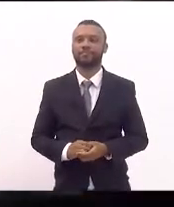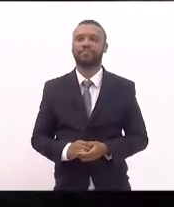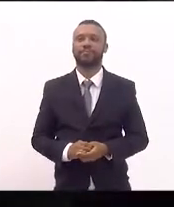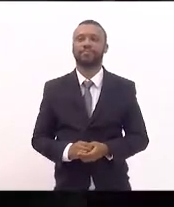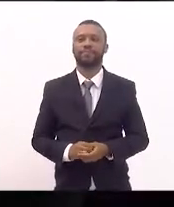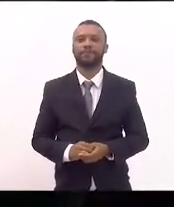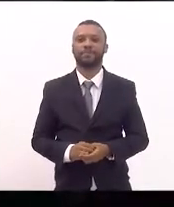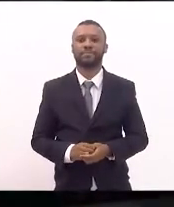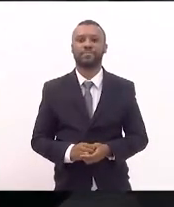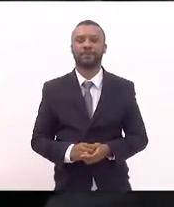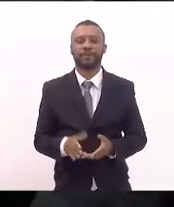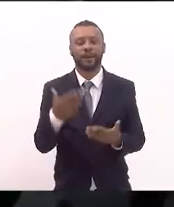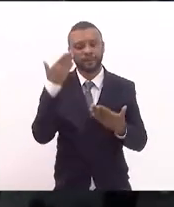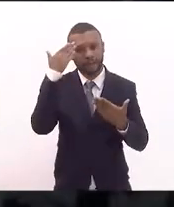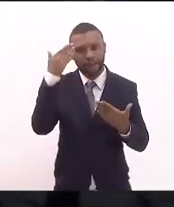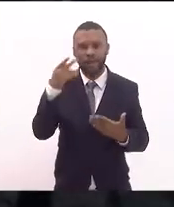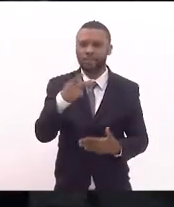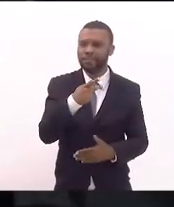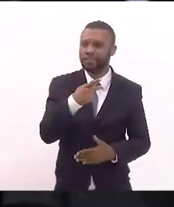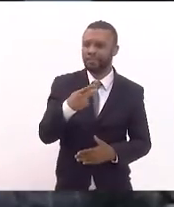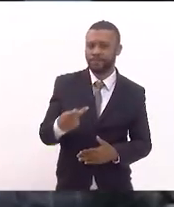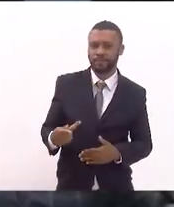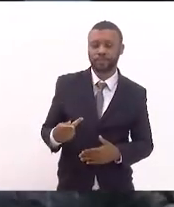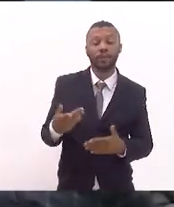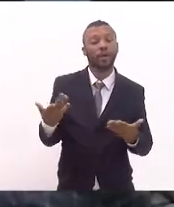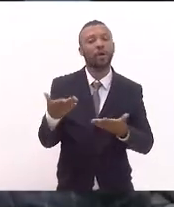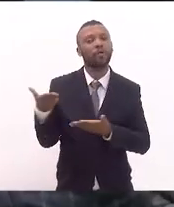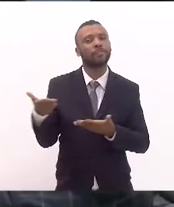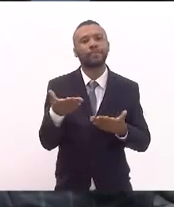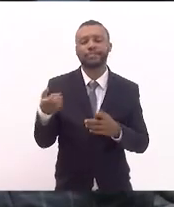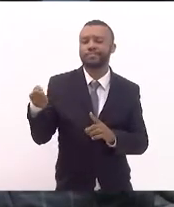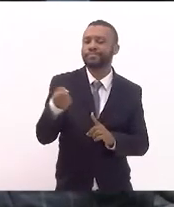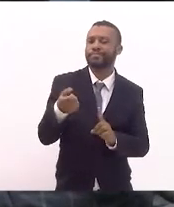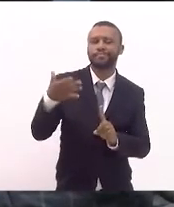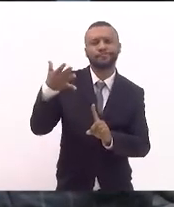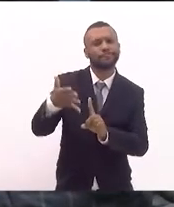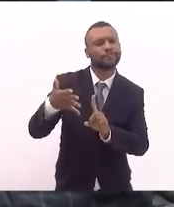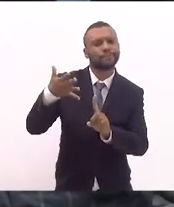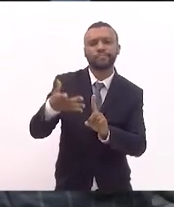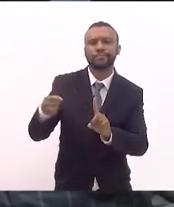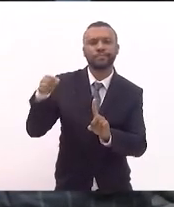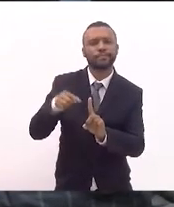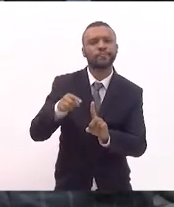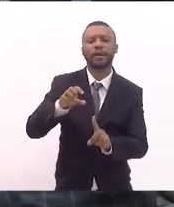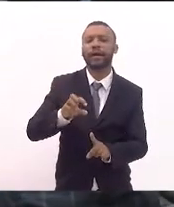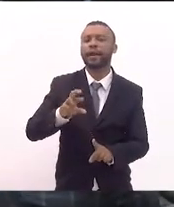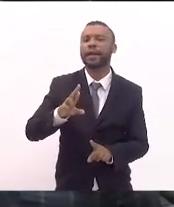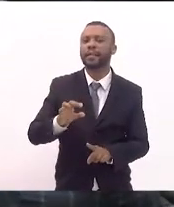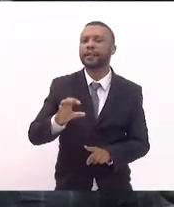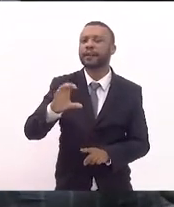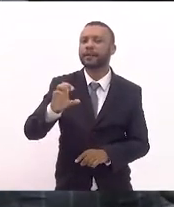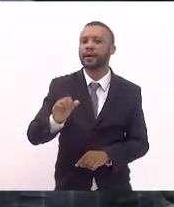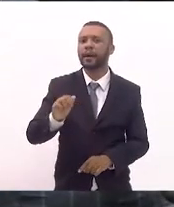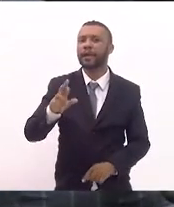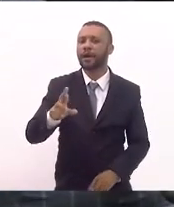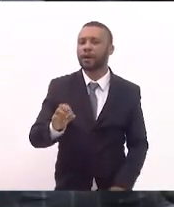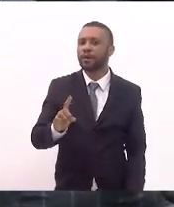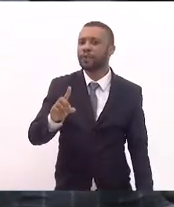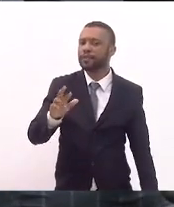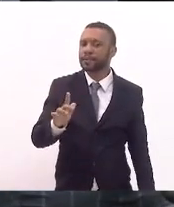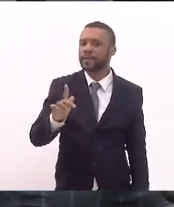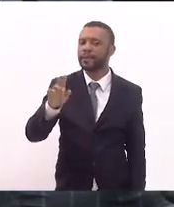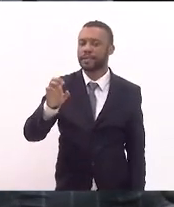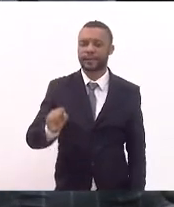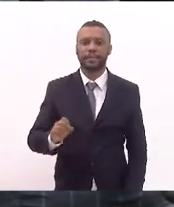Obrigado, presidente. Convido para fazer uso da palavra Érica Rodrigues.